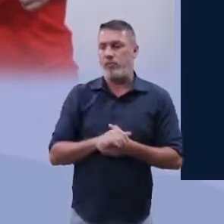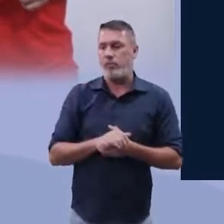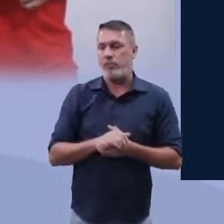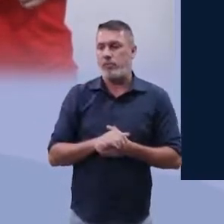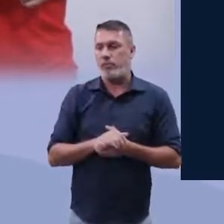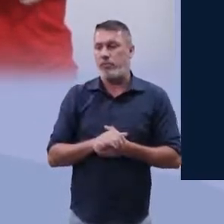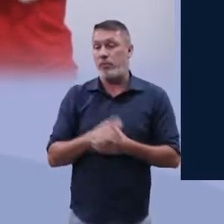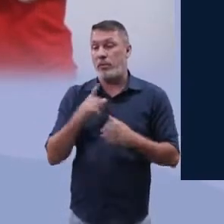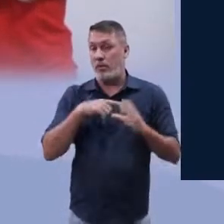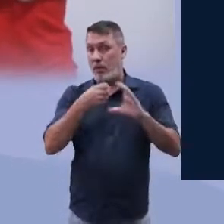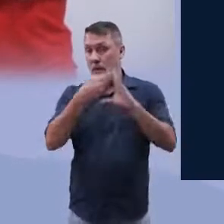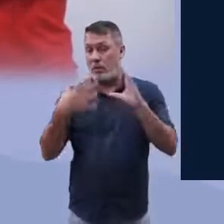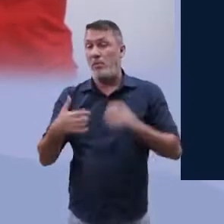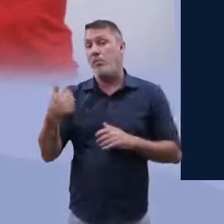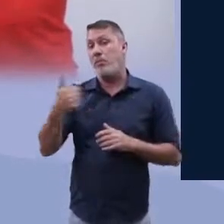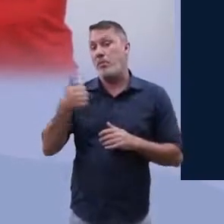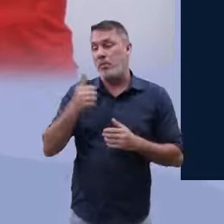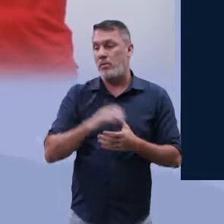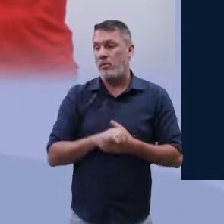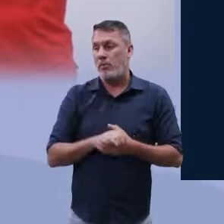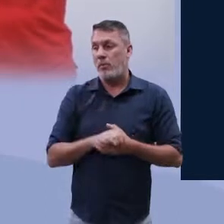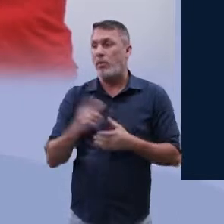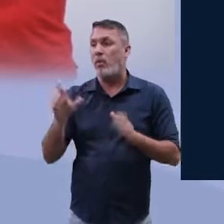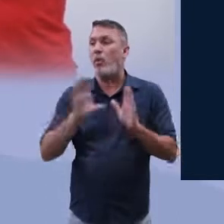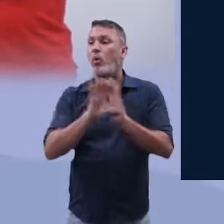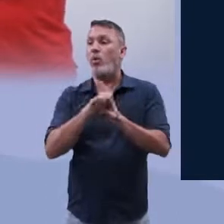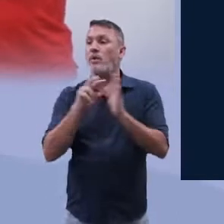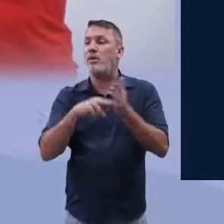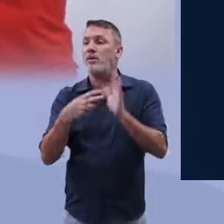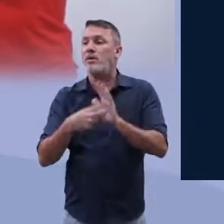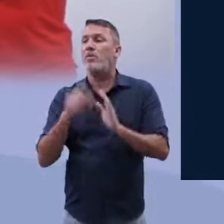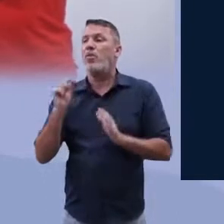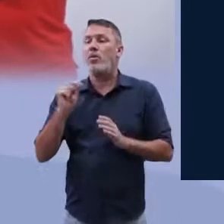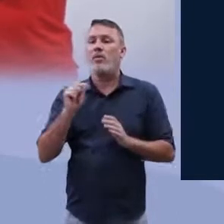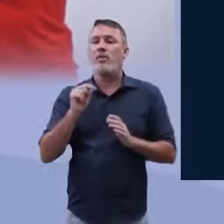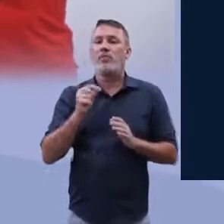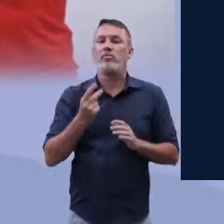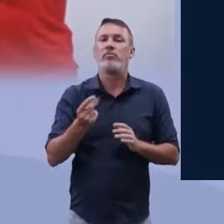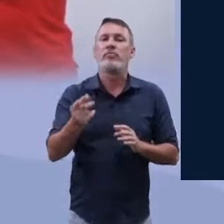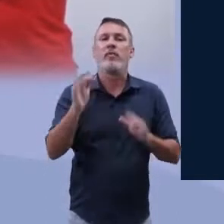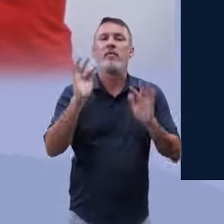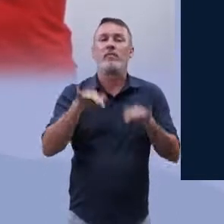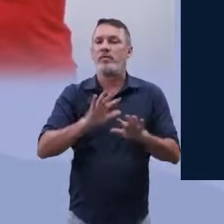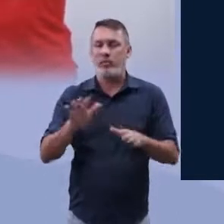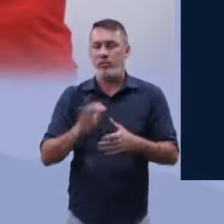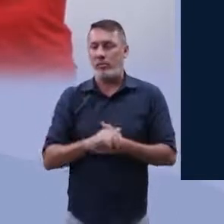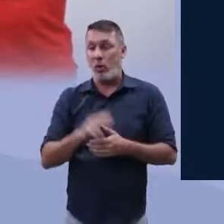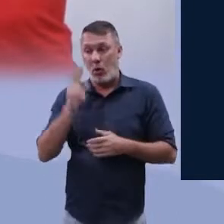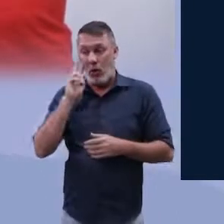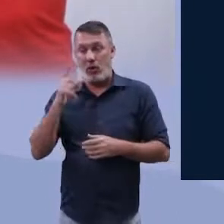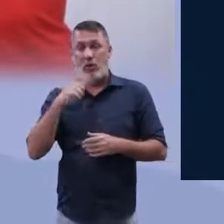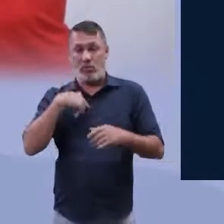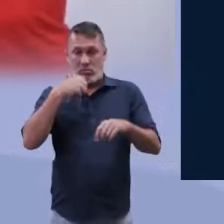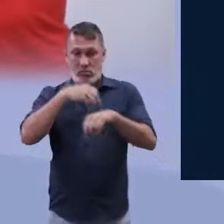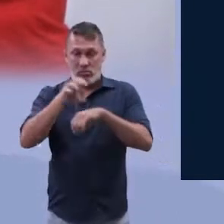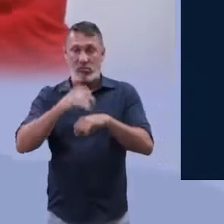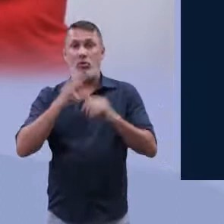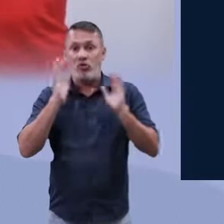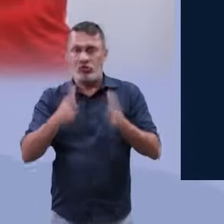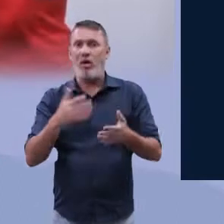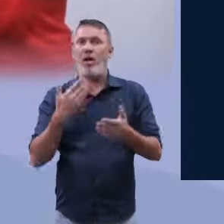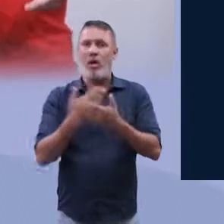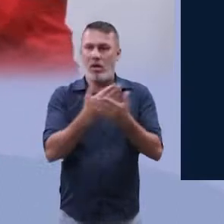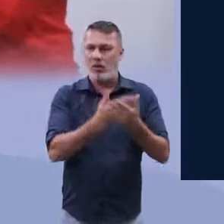modais. Bom, primeira coisa, eles são sempre seguidos do verbo no infinitivo. Olha só, eu já tenho falado